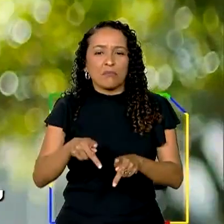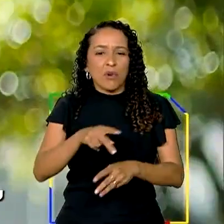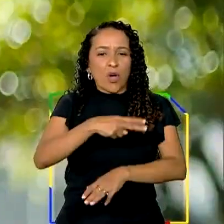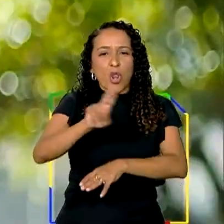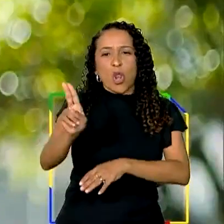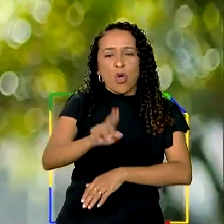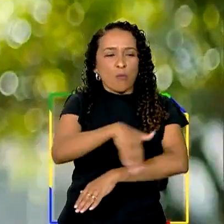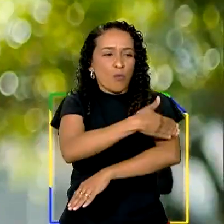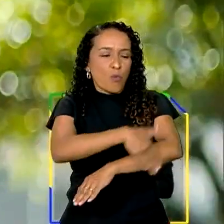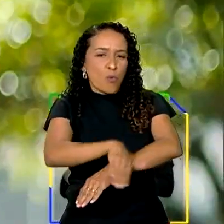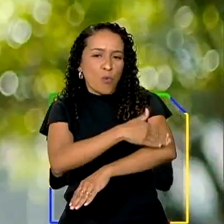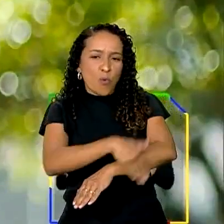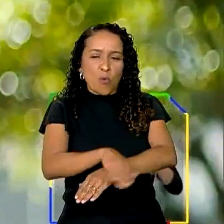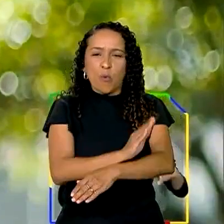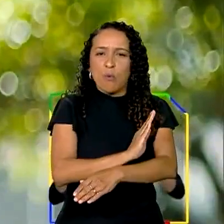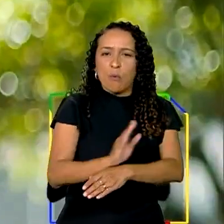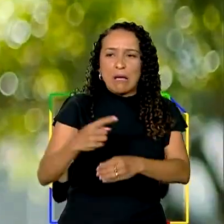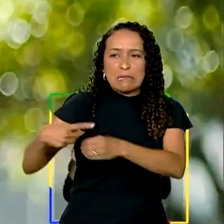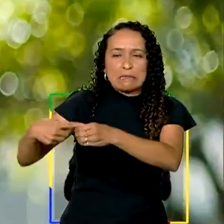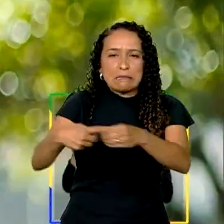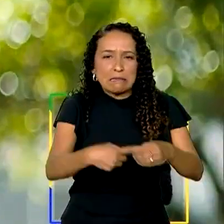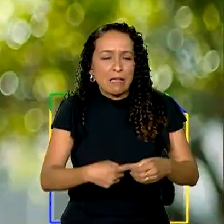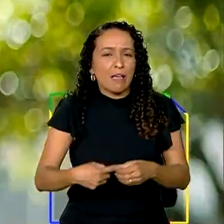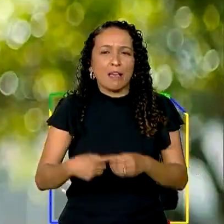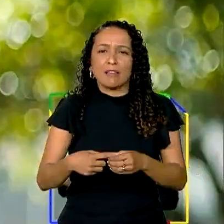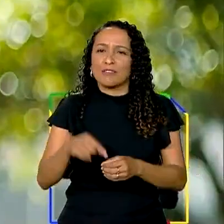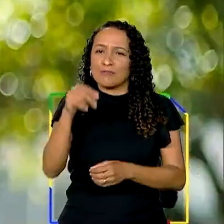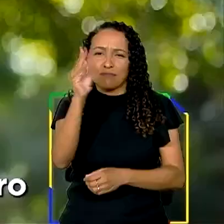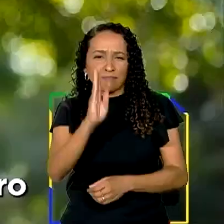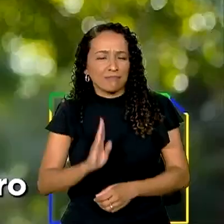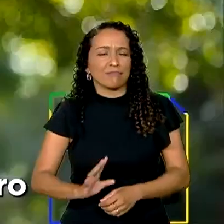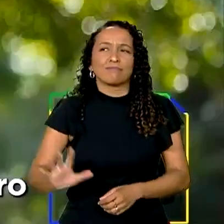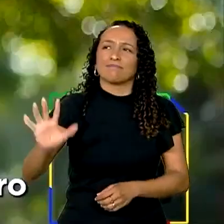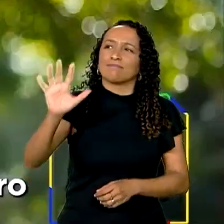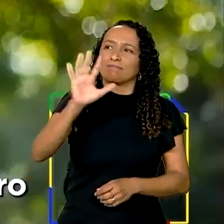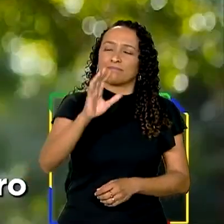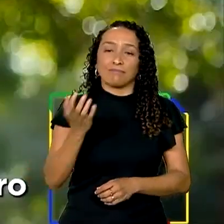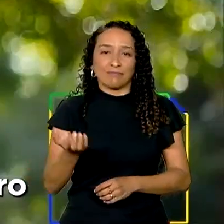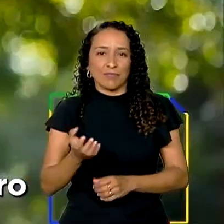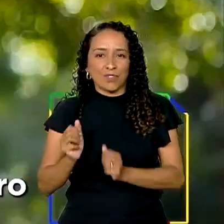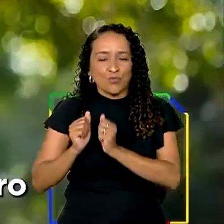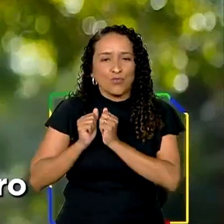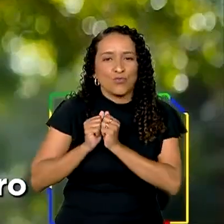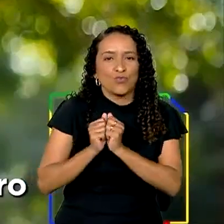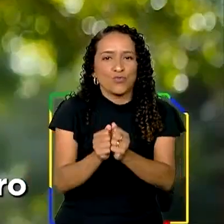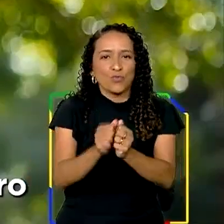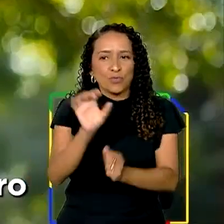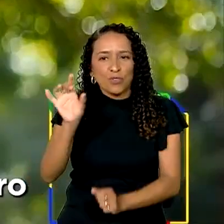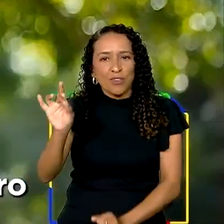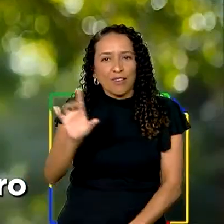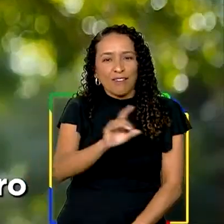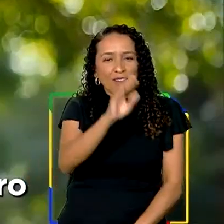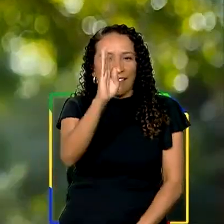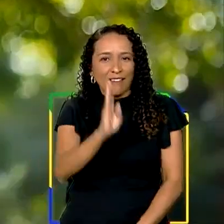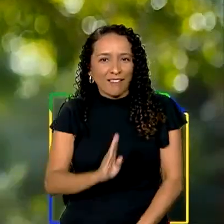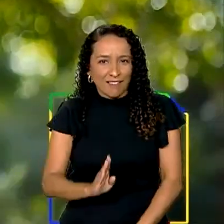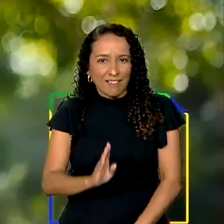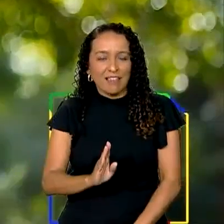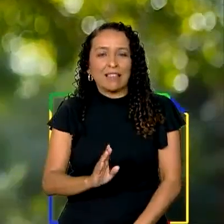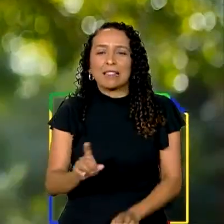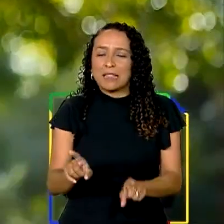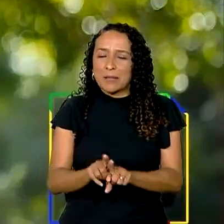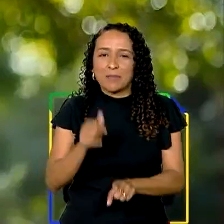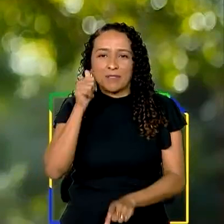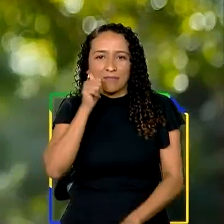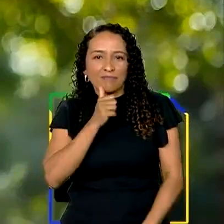de ruas, bairros e cidades pelo país afora. Queremos, juntamente com cada brasileiro e